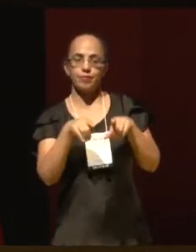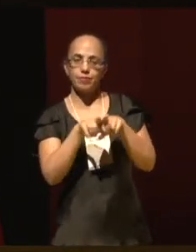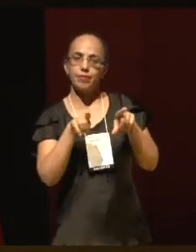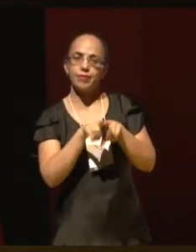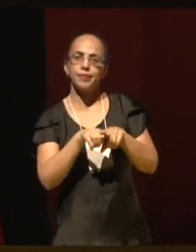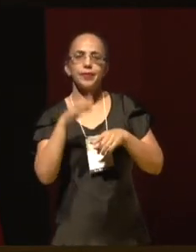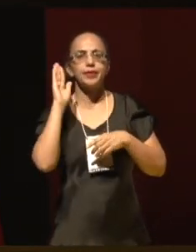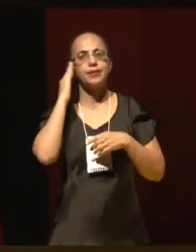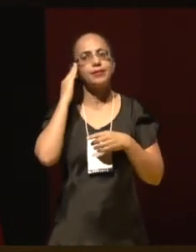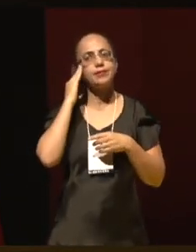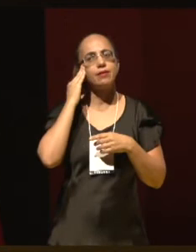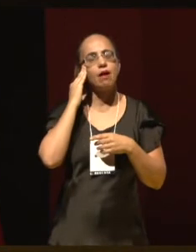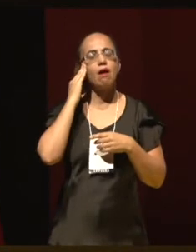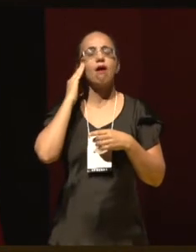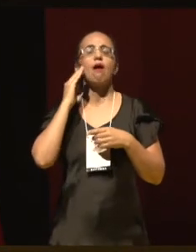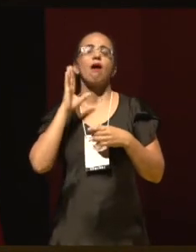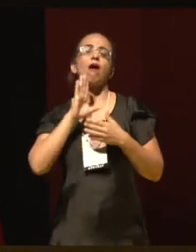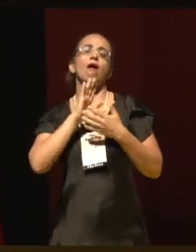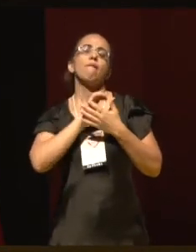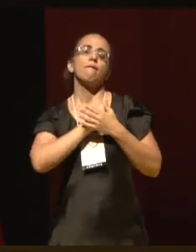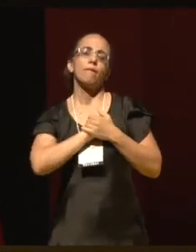reconciliar toda essa dor.